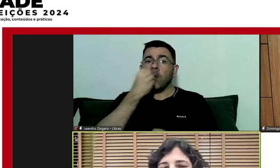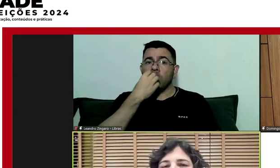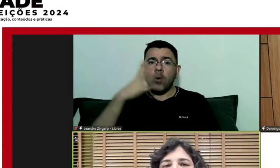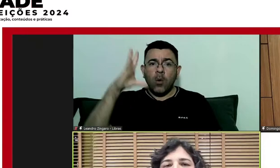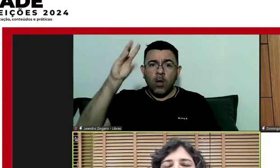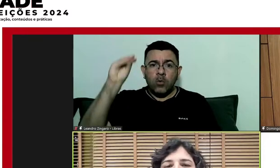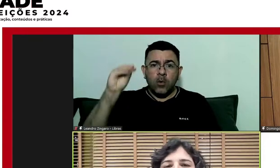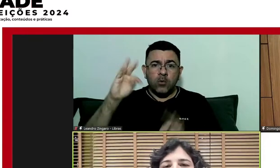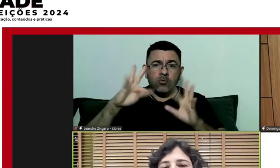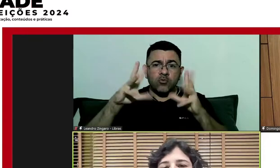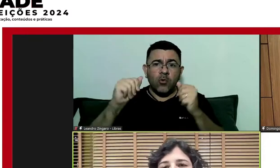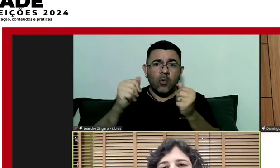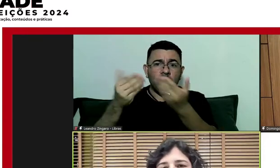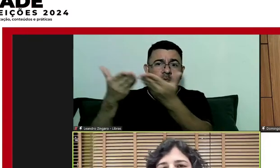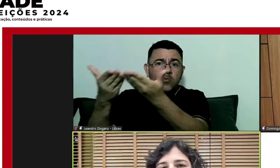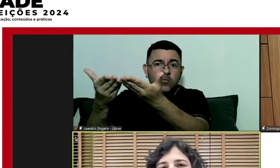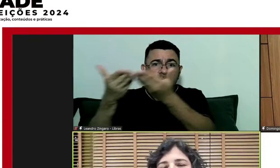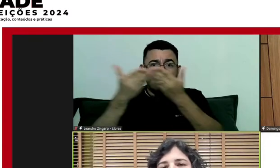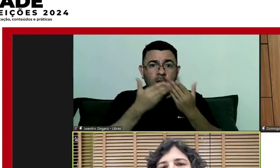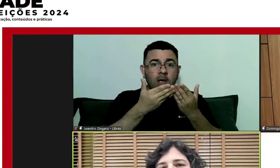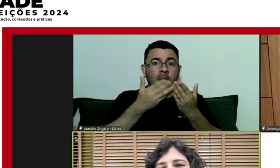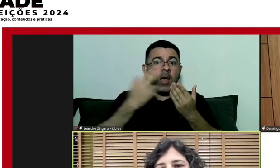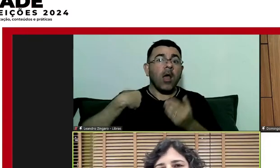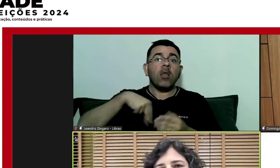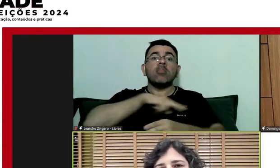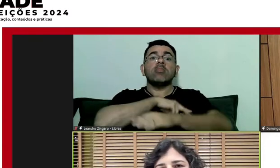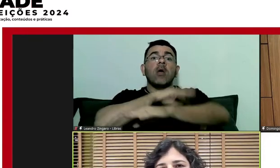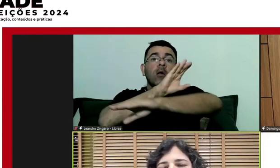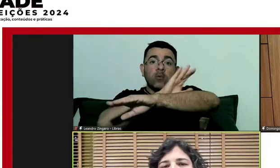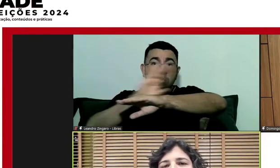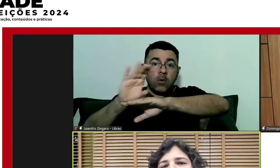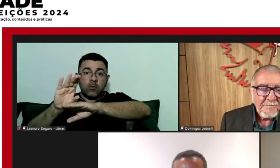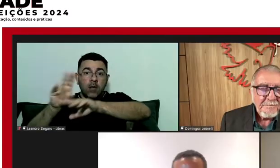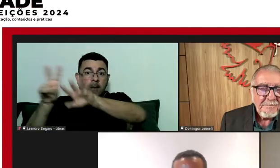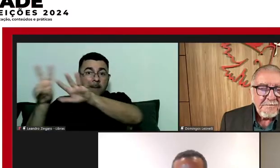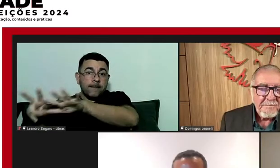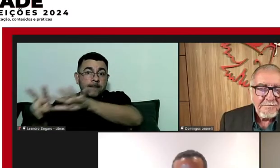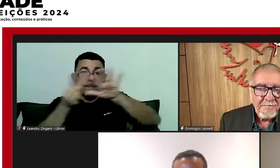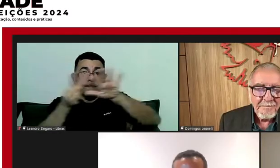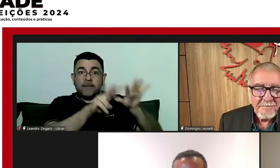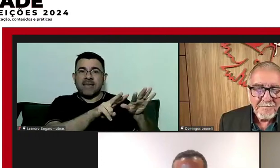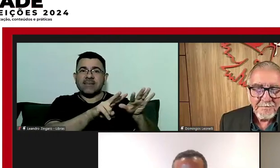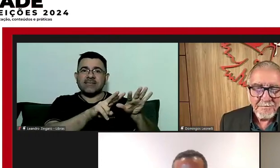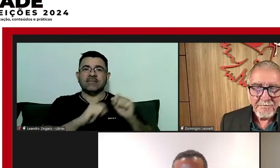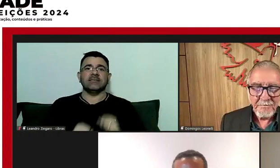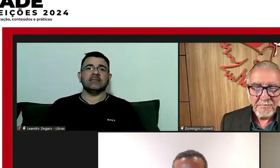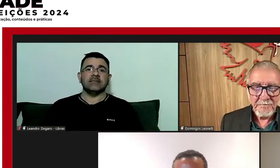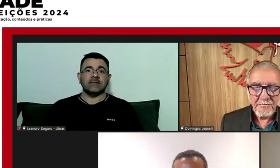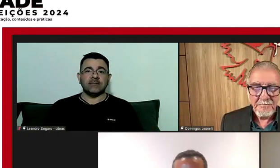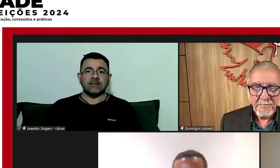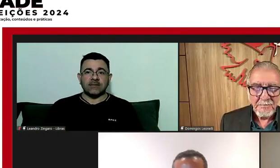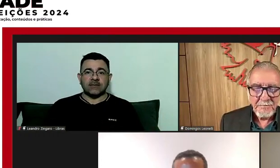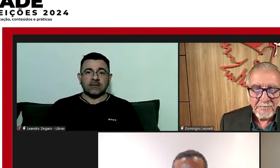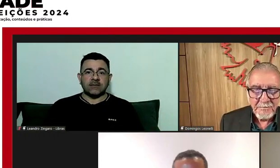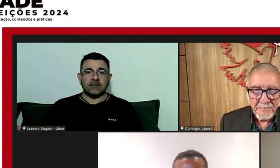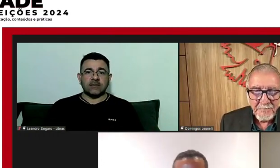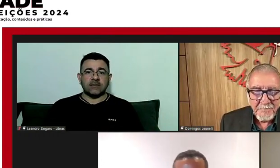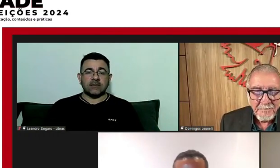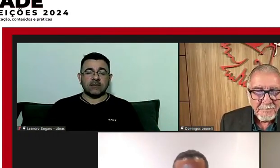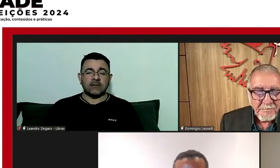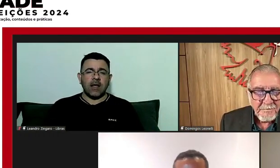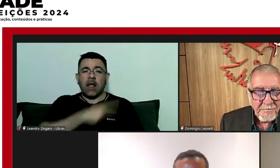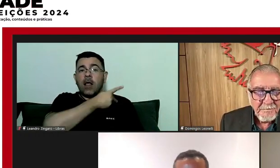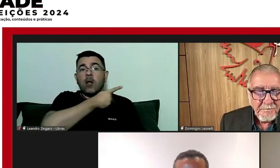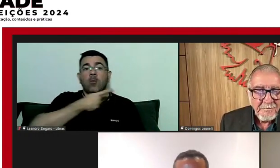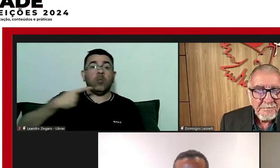presentes eh a gente começou esse curso na semana passada com a presença eh do presidente da Fundação